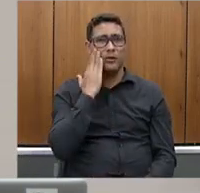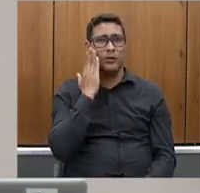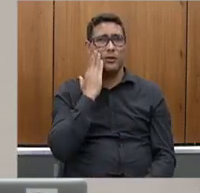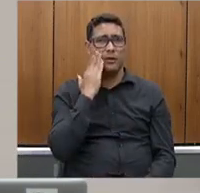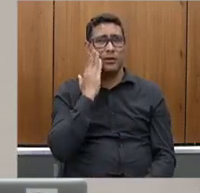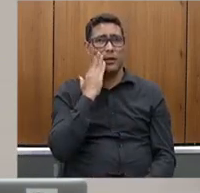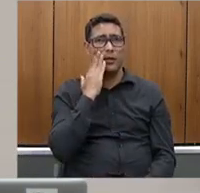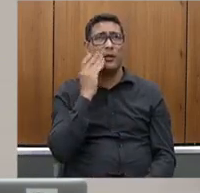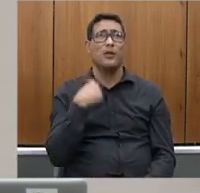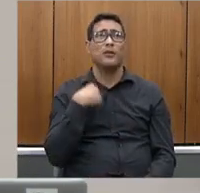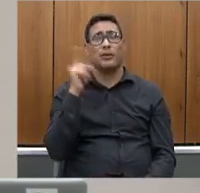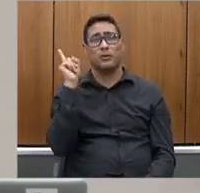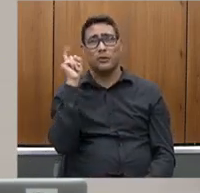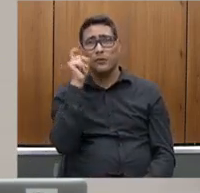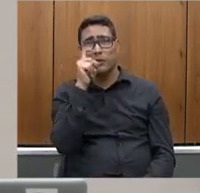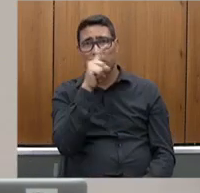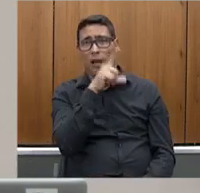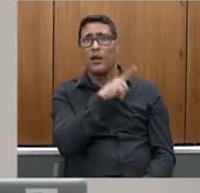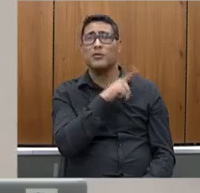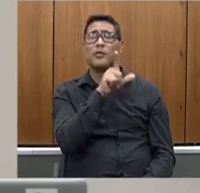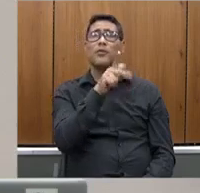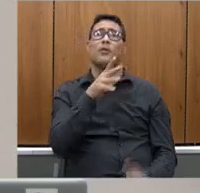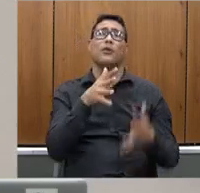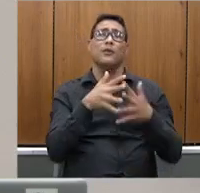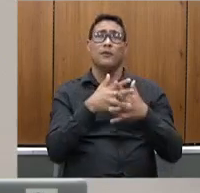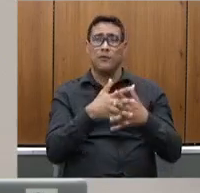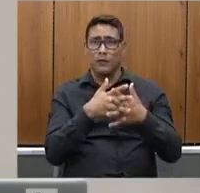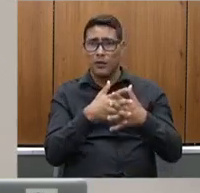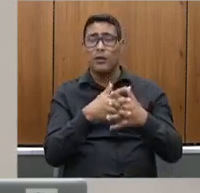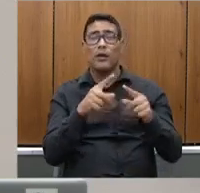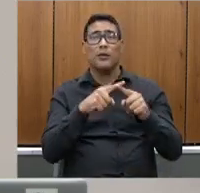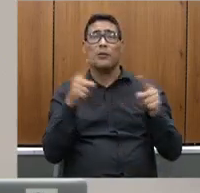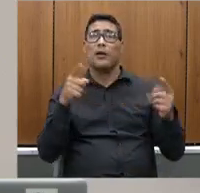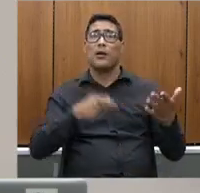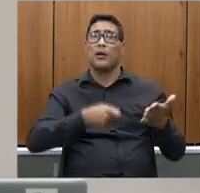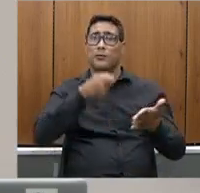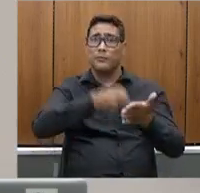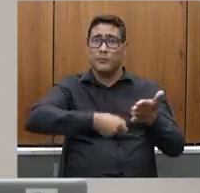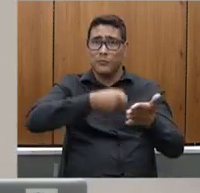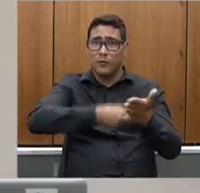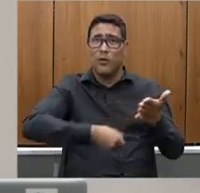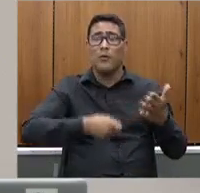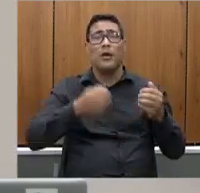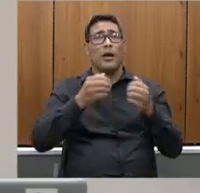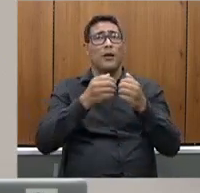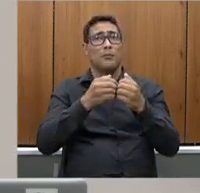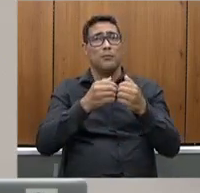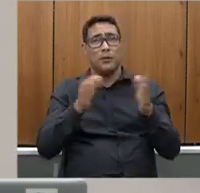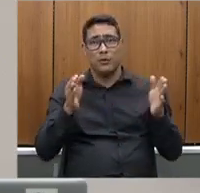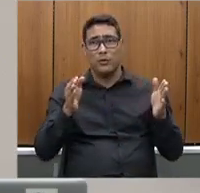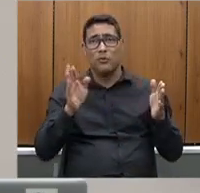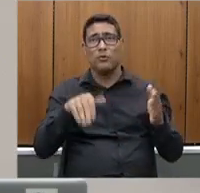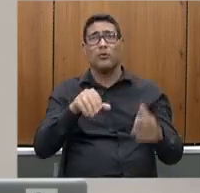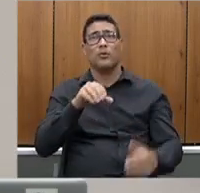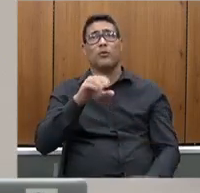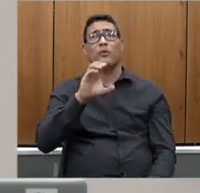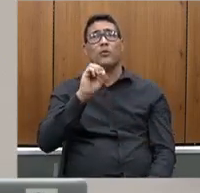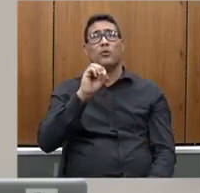das dificuldades que o senhor enfrenta muitas vezes para cobrar a abertura dos Concursos